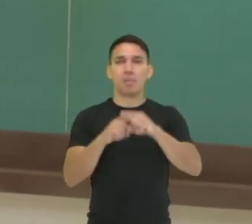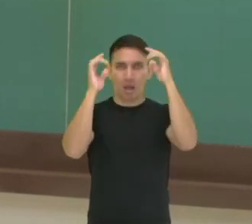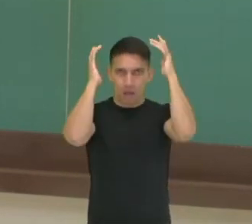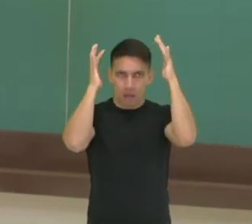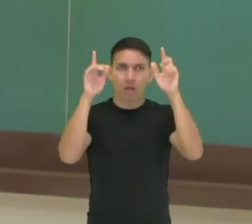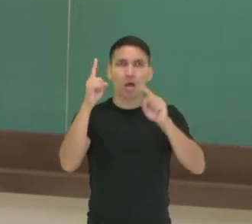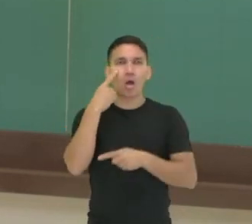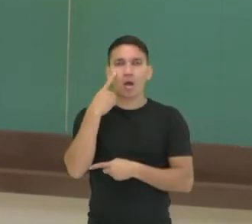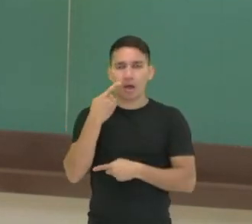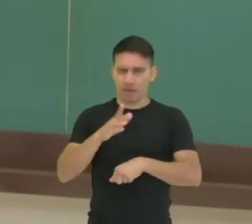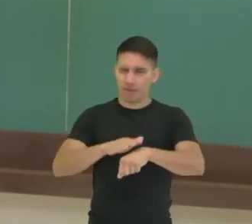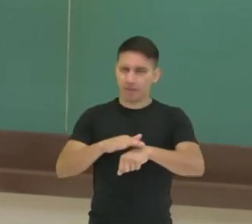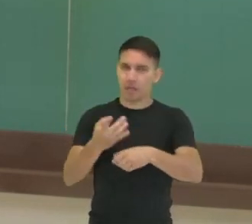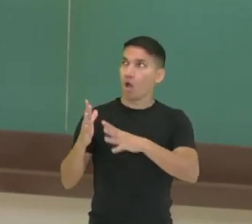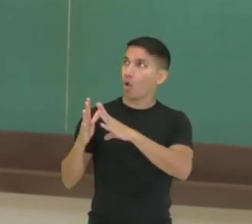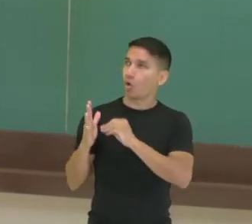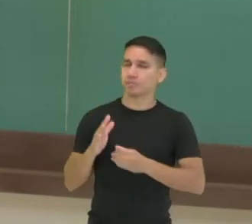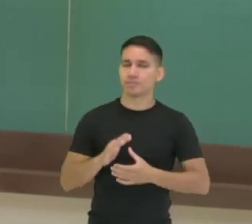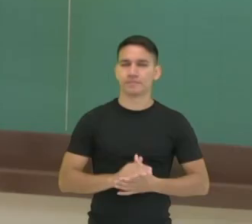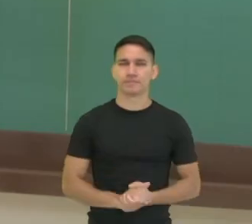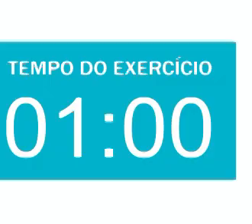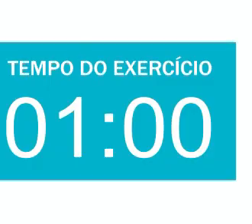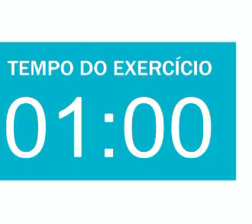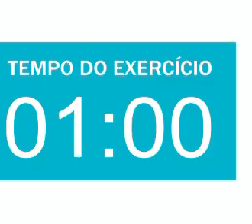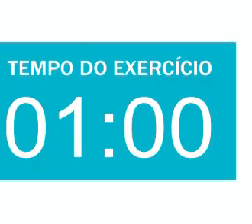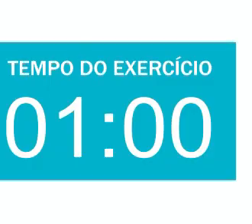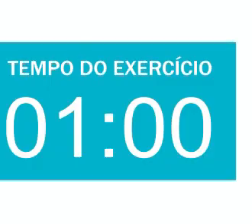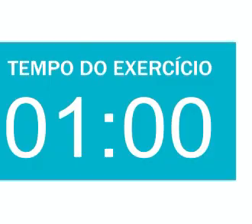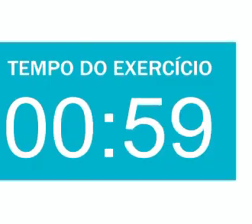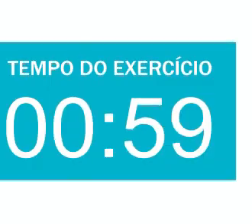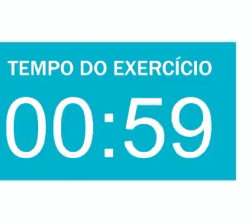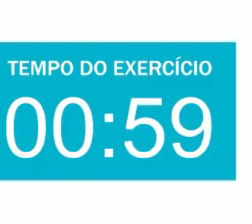um tempinho para vocês e eu já retorno.